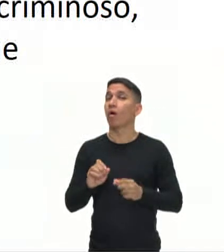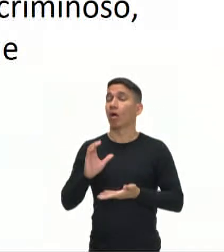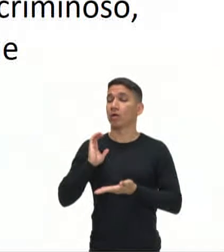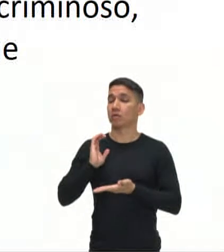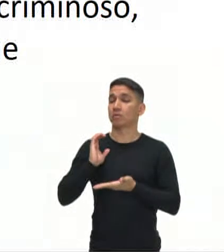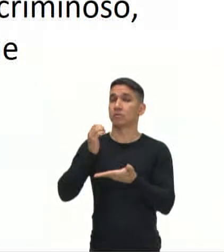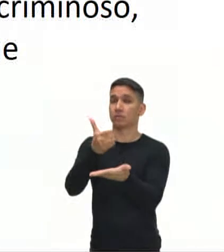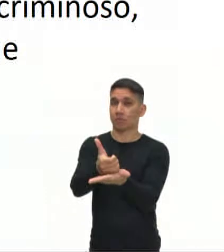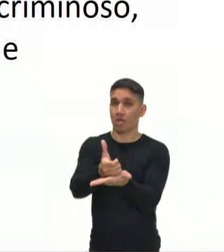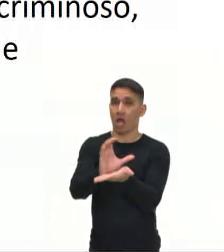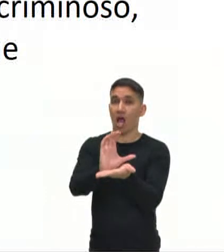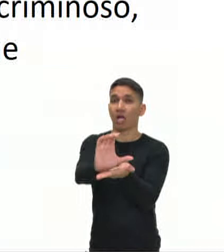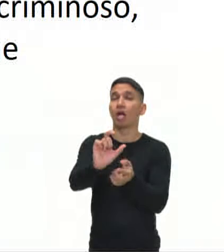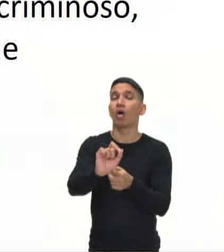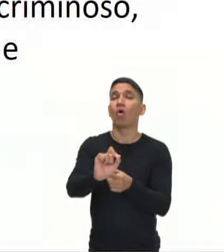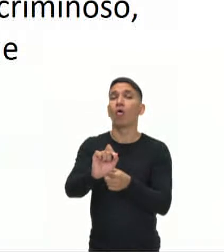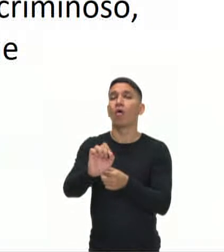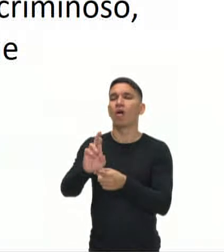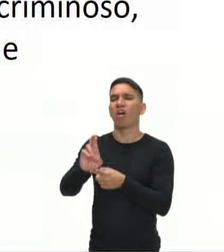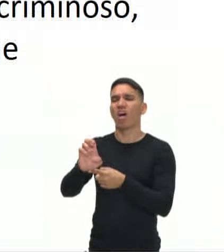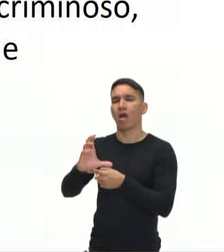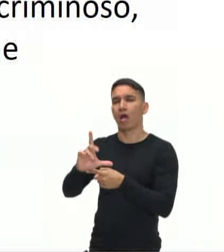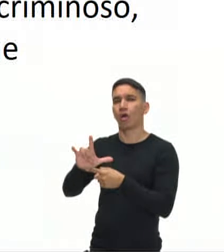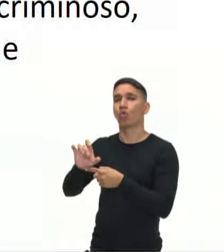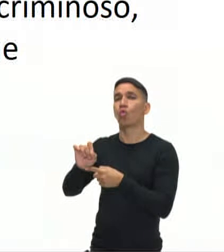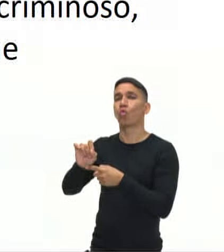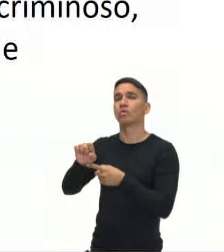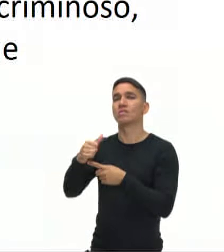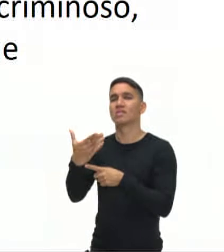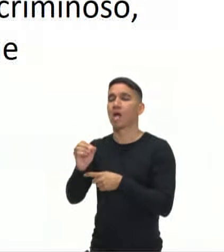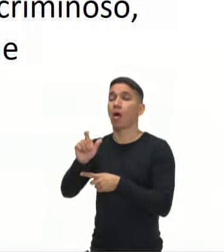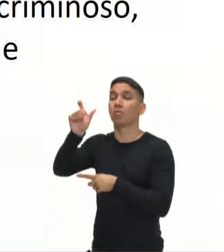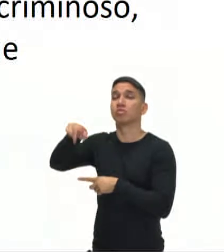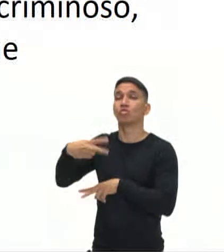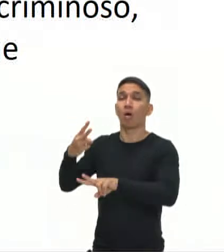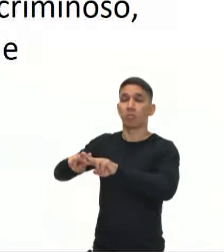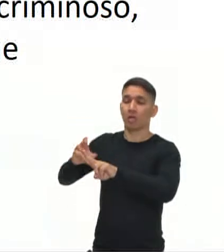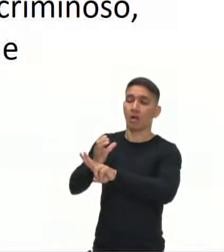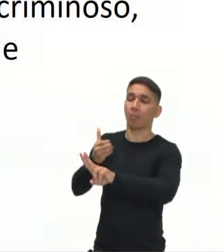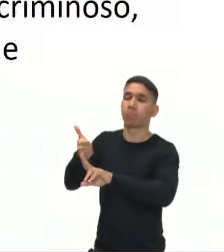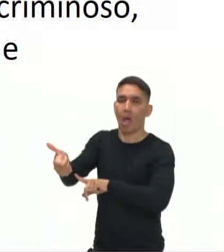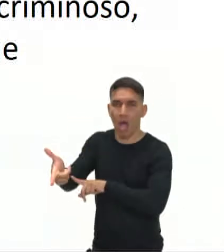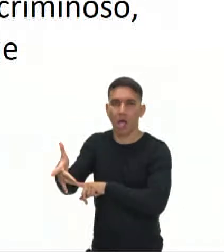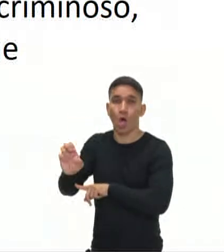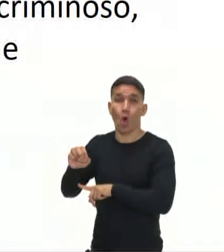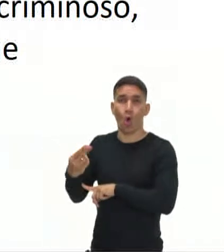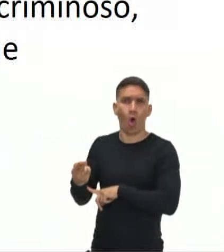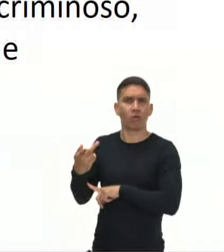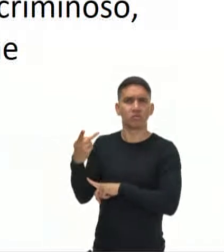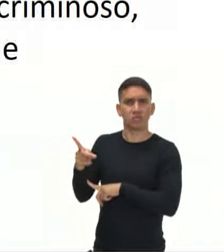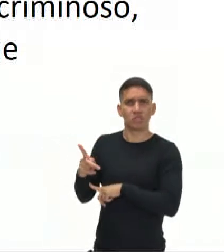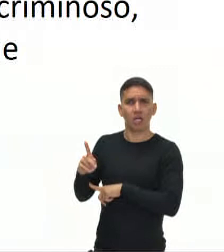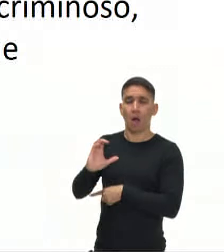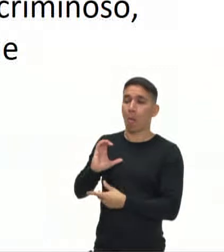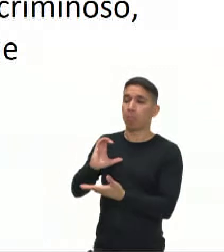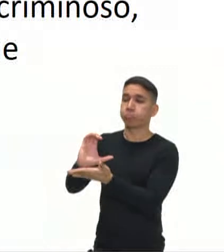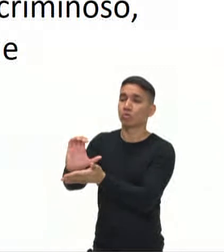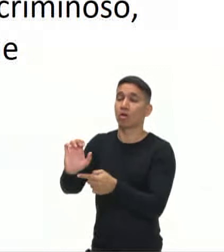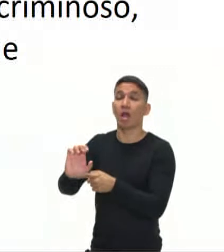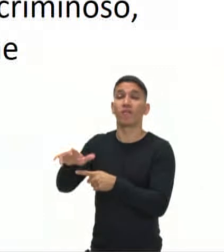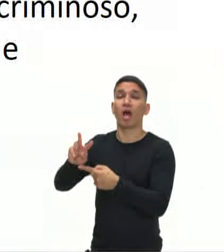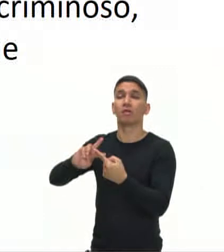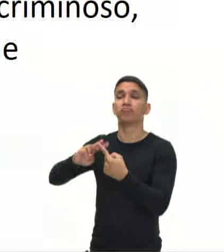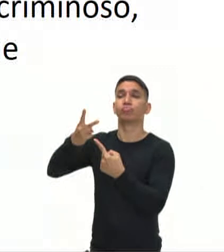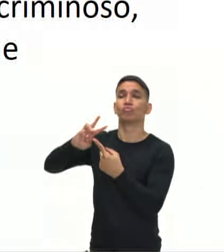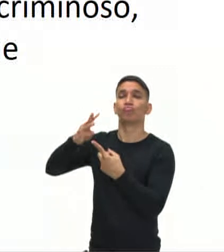seria pago diretamente ao criminoso ou ainda que o benefício se multiplicava conforme o número de filhos